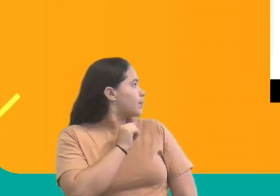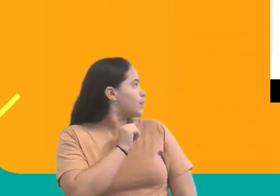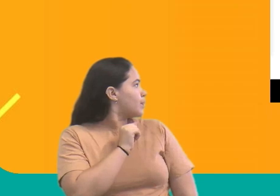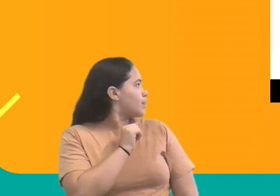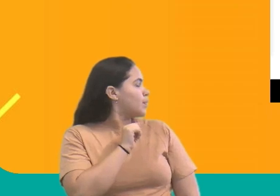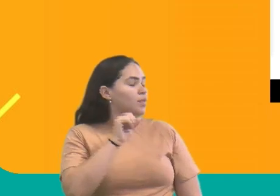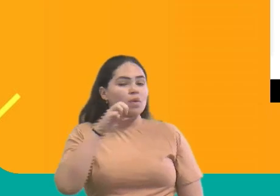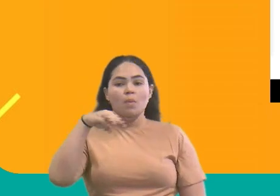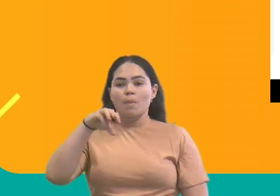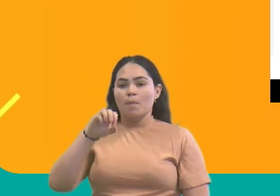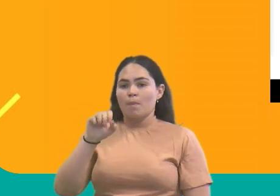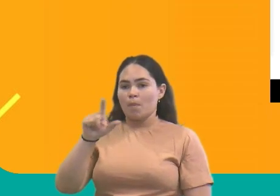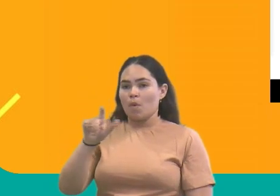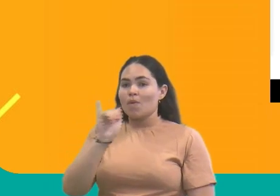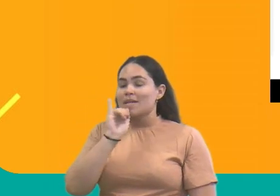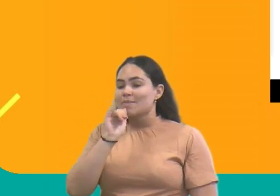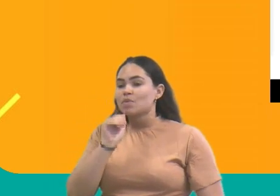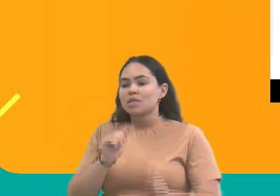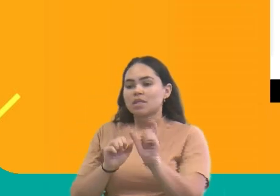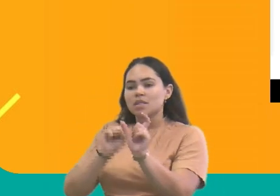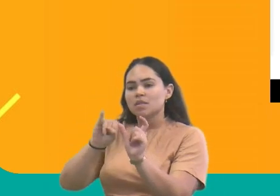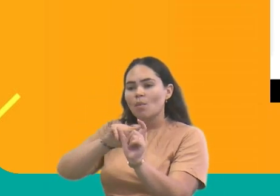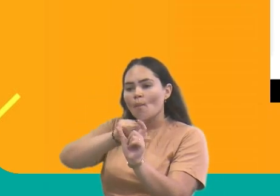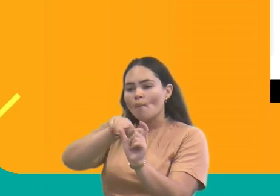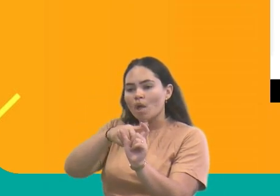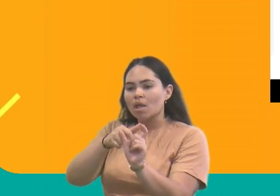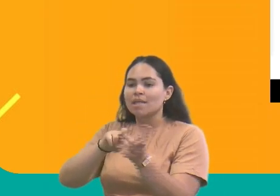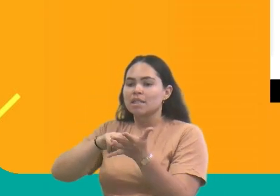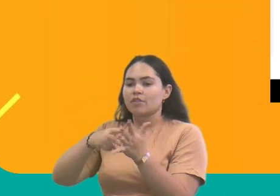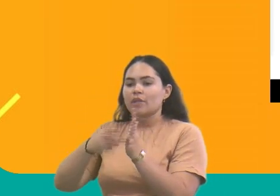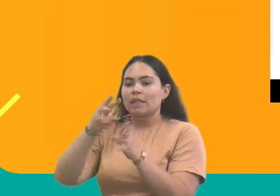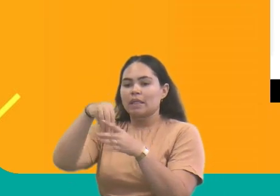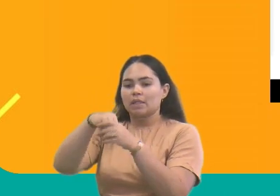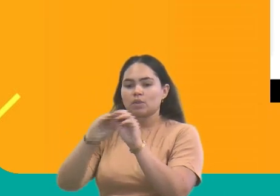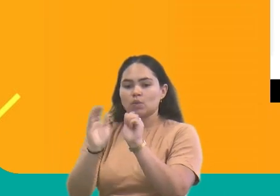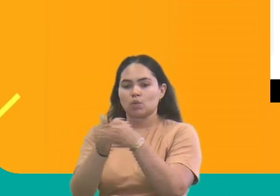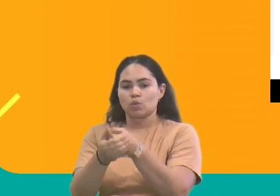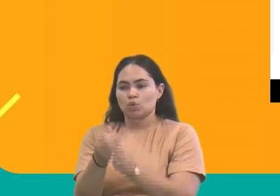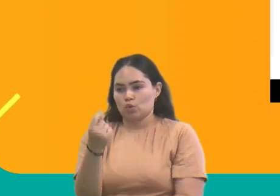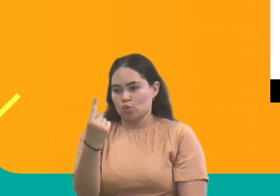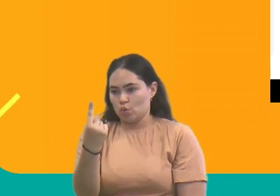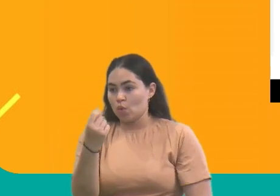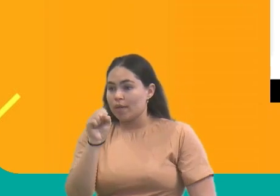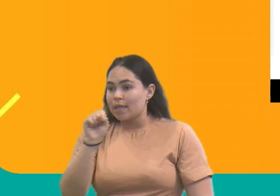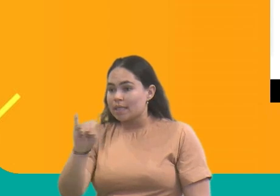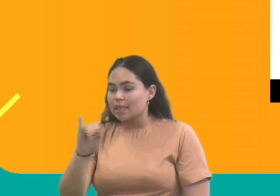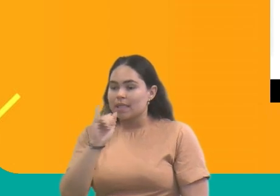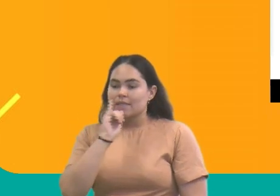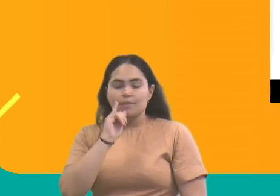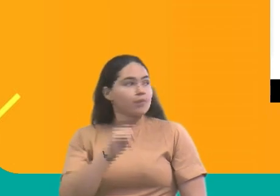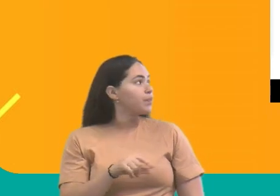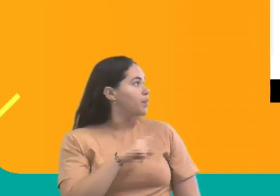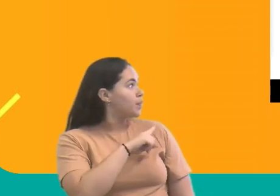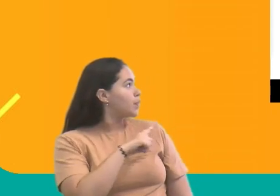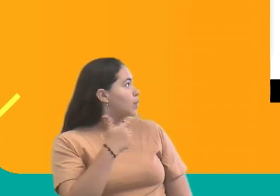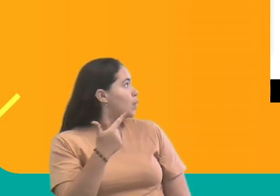nada escrito, é porque matematicamente ali é 1. Então, não tem nada escrito no CaCO3, 1